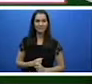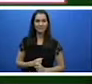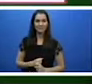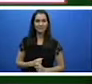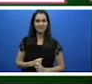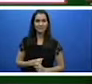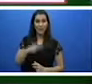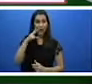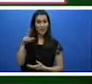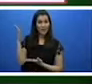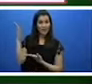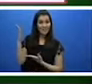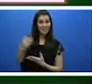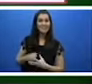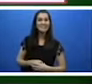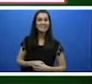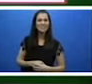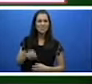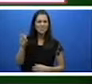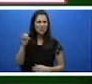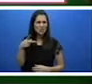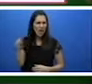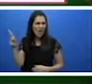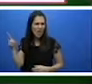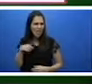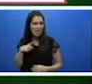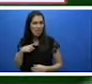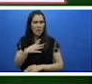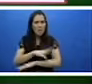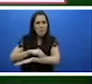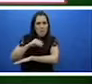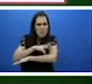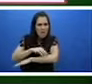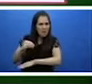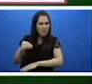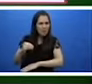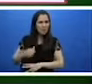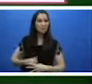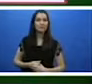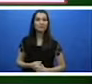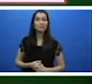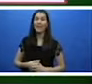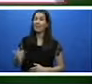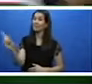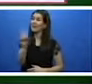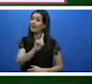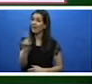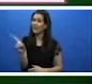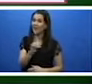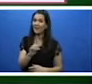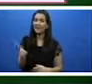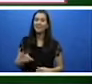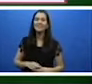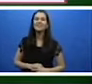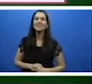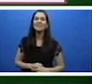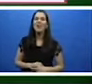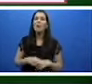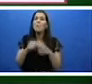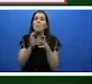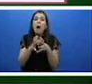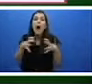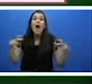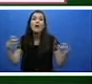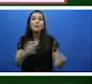Olha só. Só eles que têm o corpo coberto por pelos? Não. A maioria